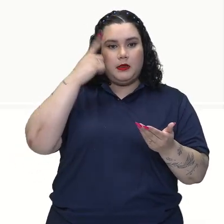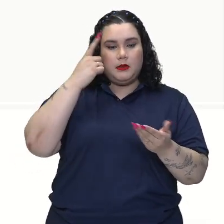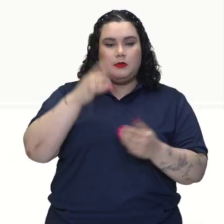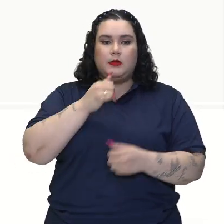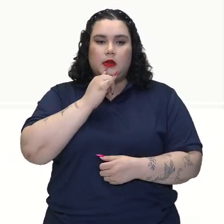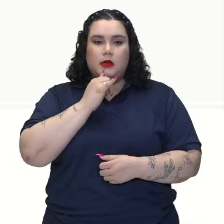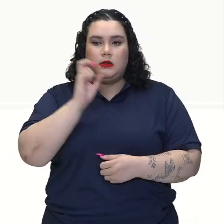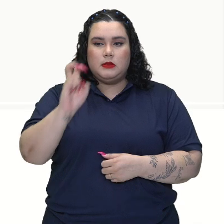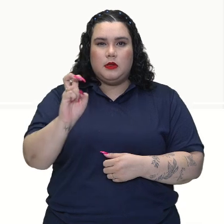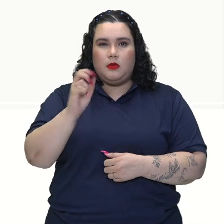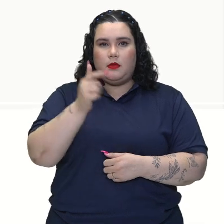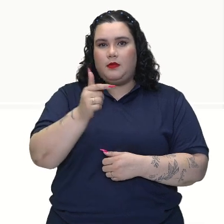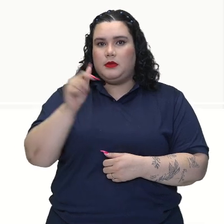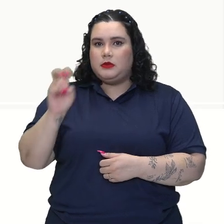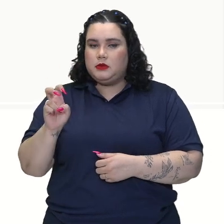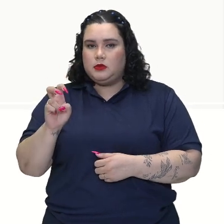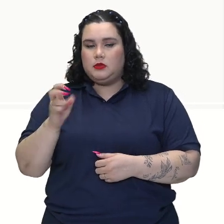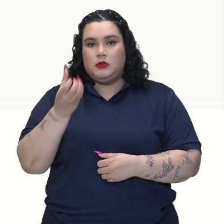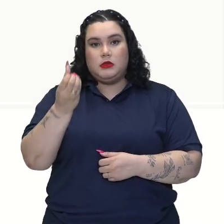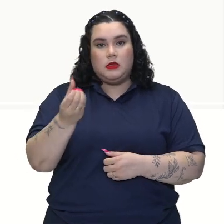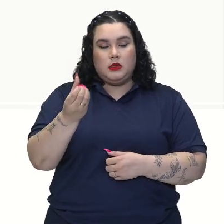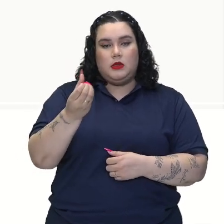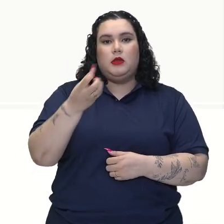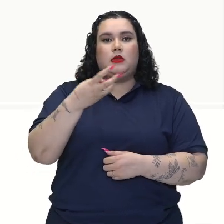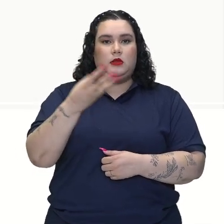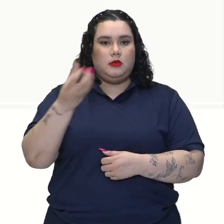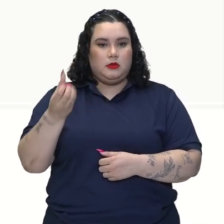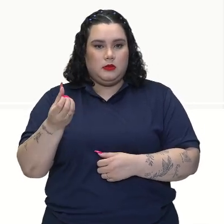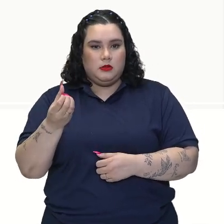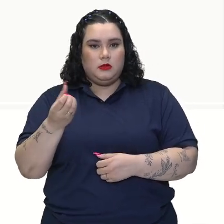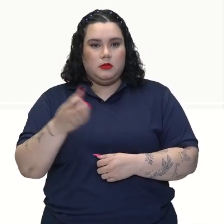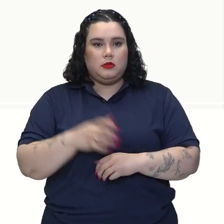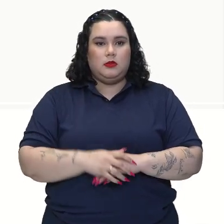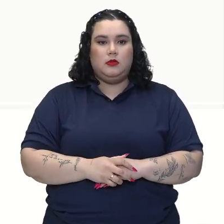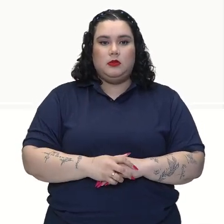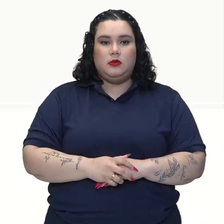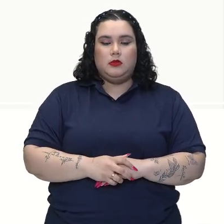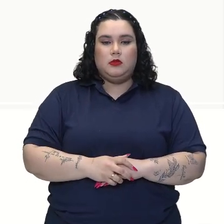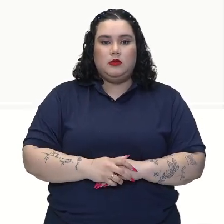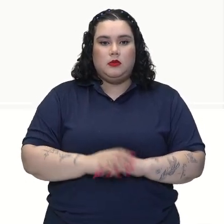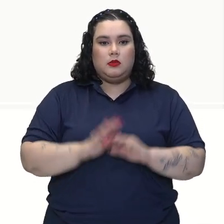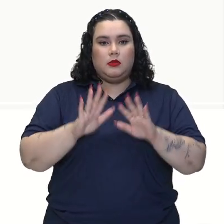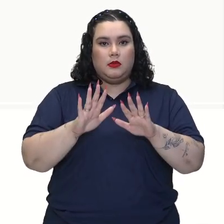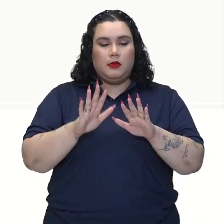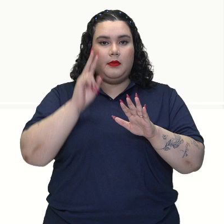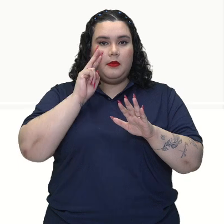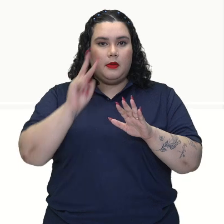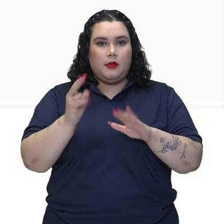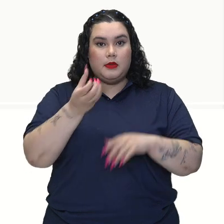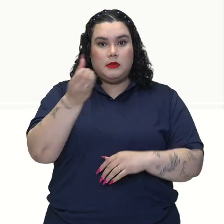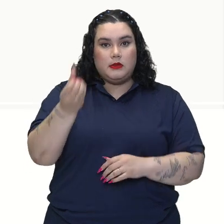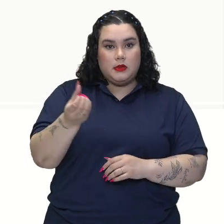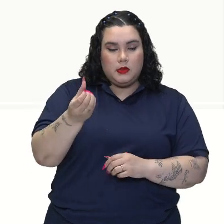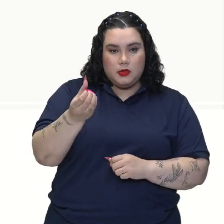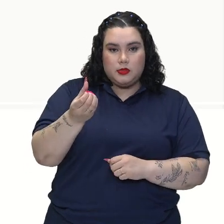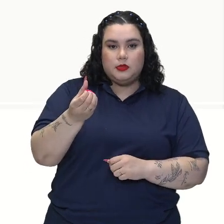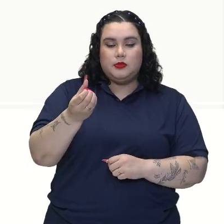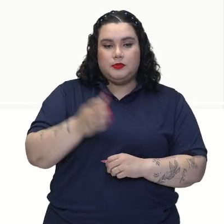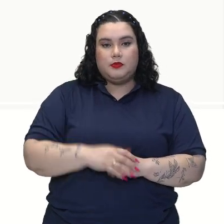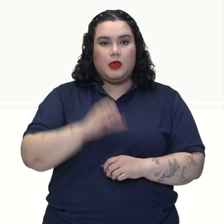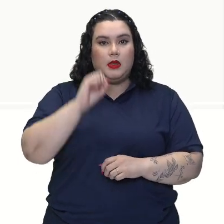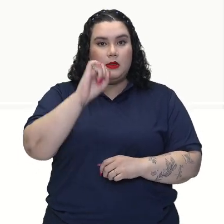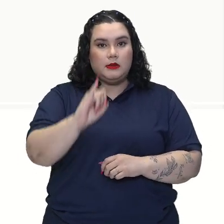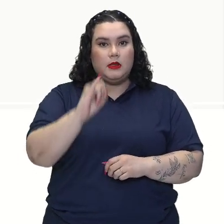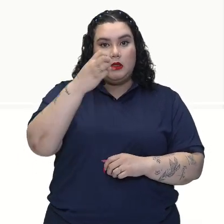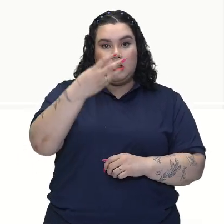dá 25. Vamos tentar o próximo. O 6, 36. Vamos tentar o próximo. Opa, já vamos pegar logo aqui o 6. Ó. Se o